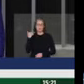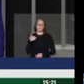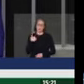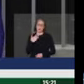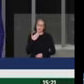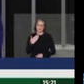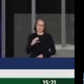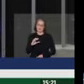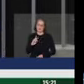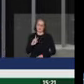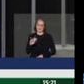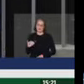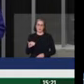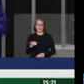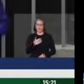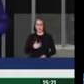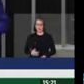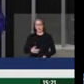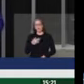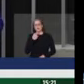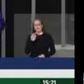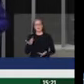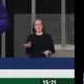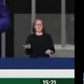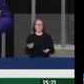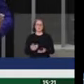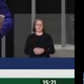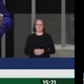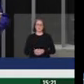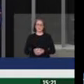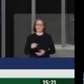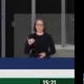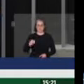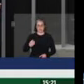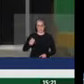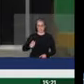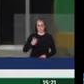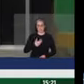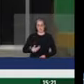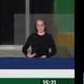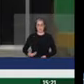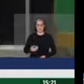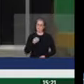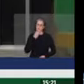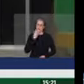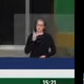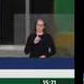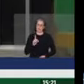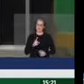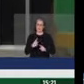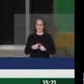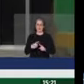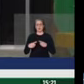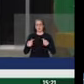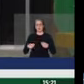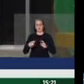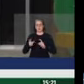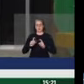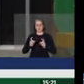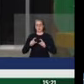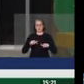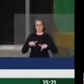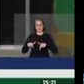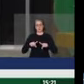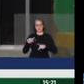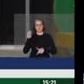O governo alegava, olha, CPI para quem é governo não é bom, porque nós temos que governar o país, fazer